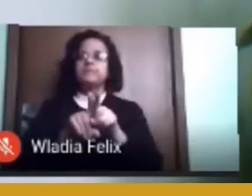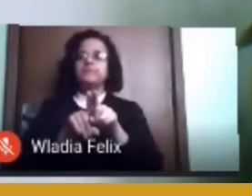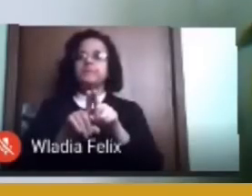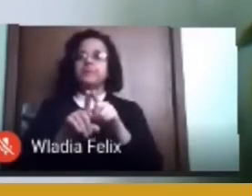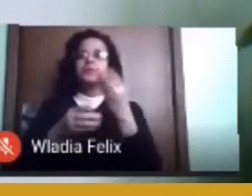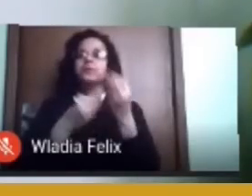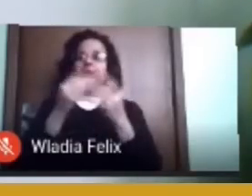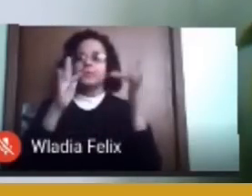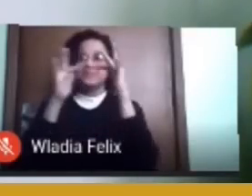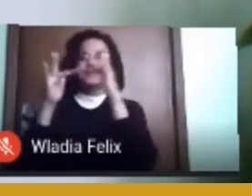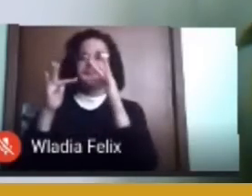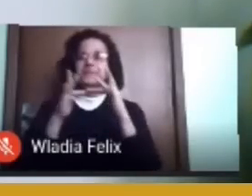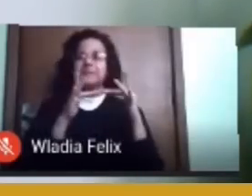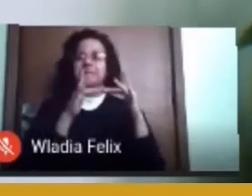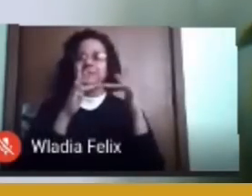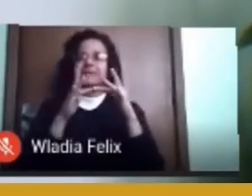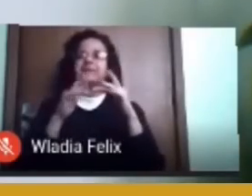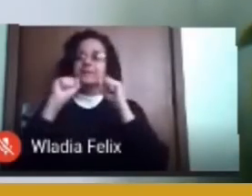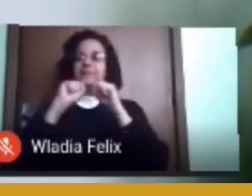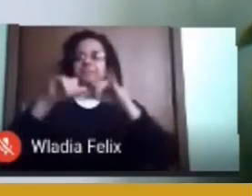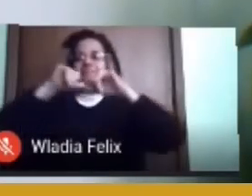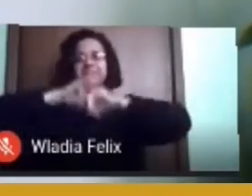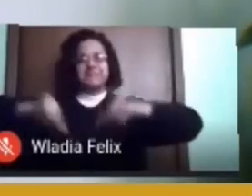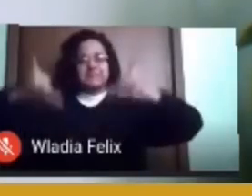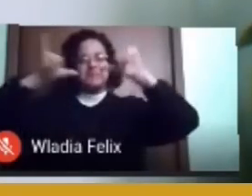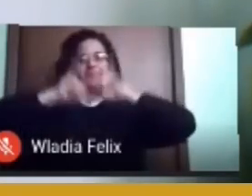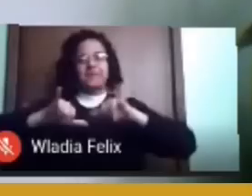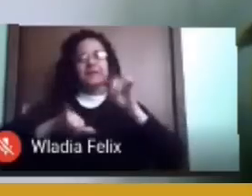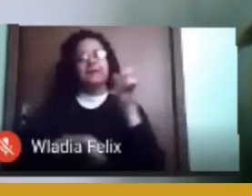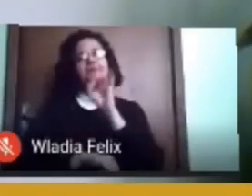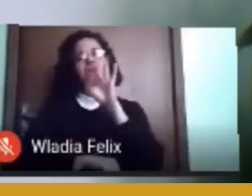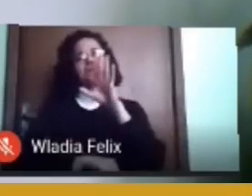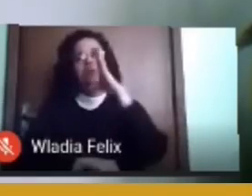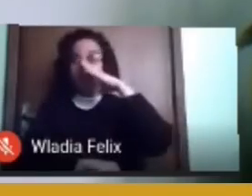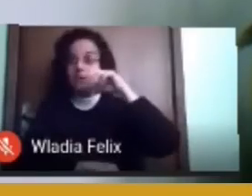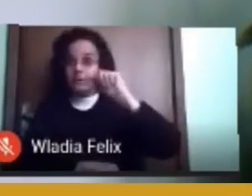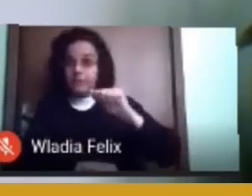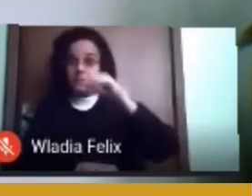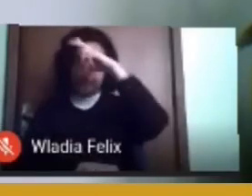quem sabe, né, em breve. E assim, também eu vou pedir para você